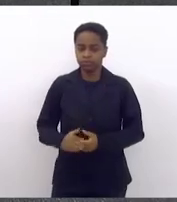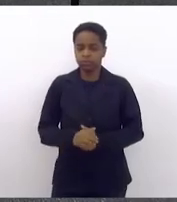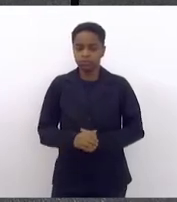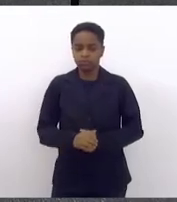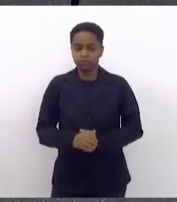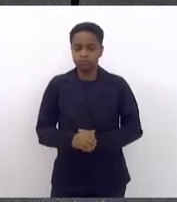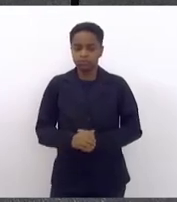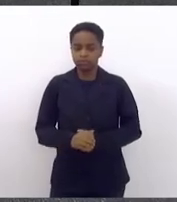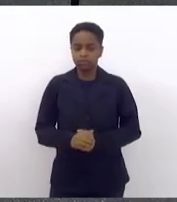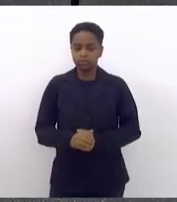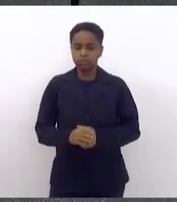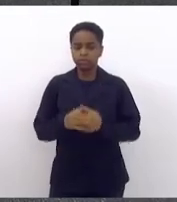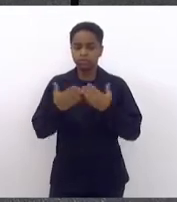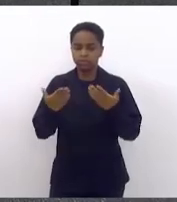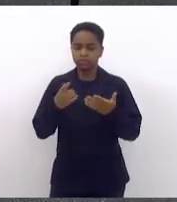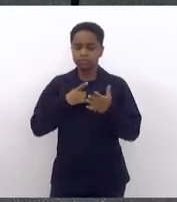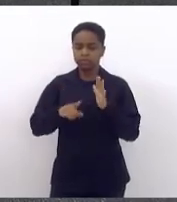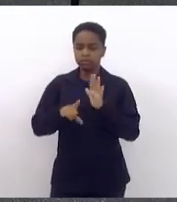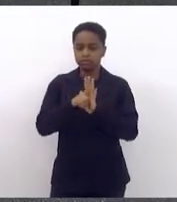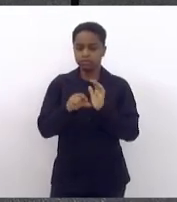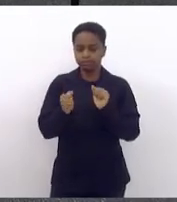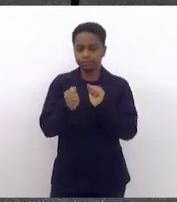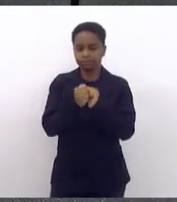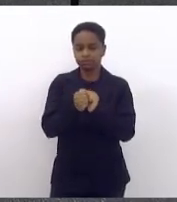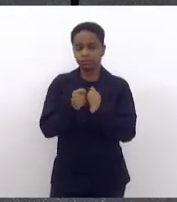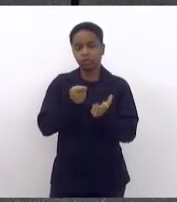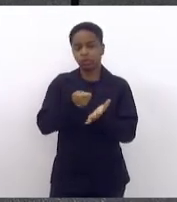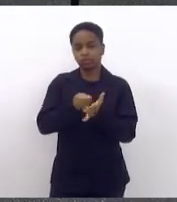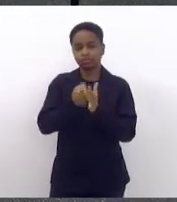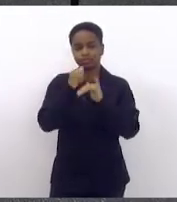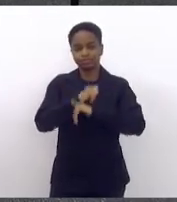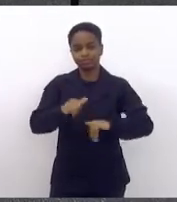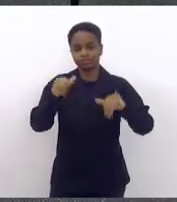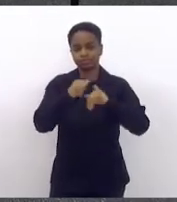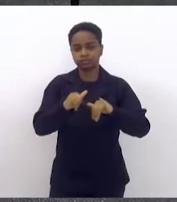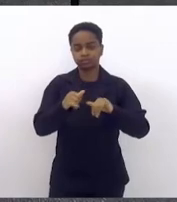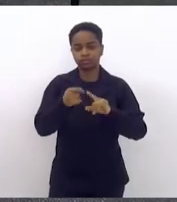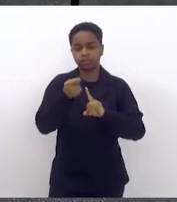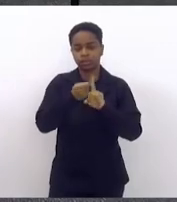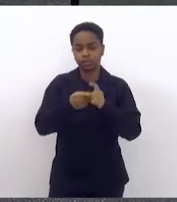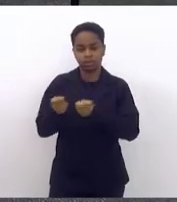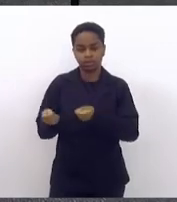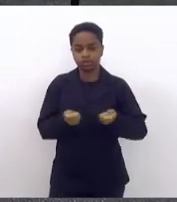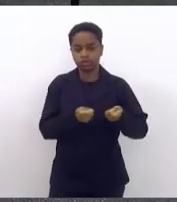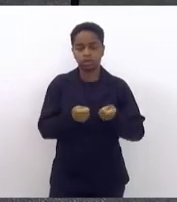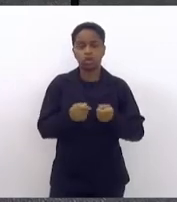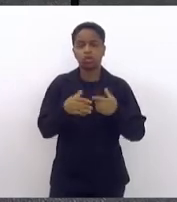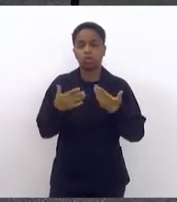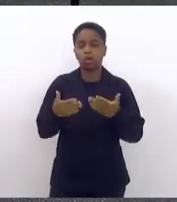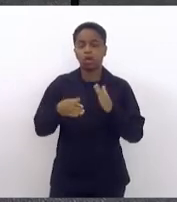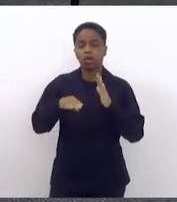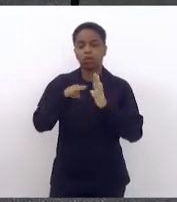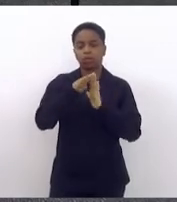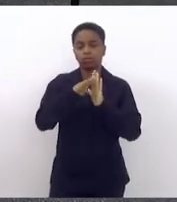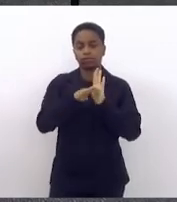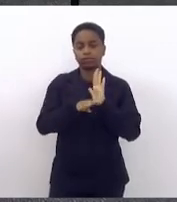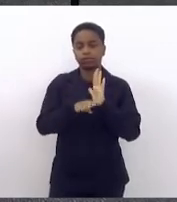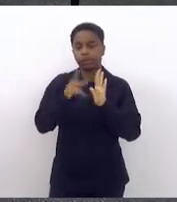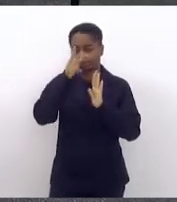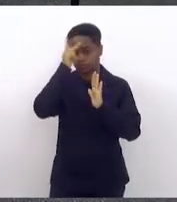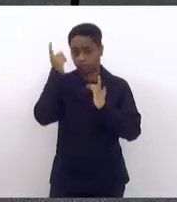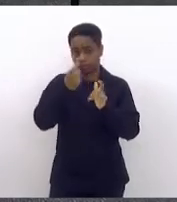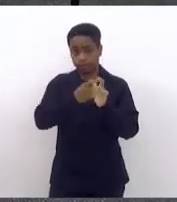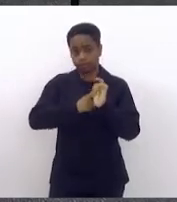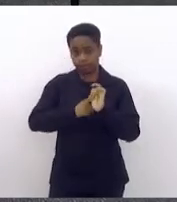Eu tenho uma lei junto com ele que obriga a divulgar mensalmente a lista dos maiores devedores, pessoa física e pessoa